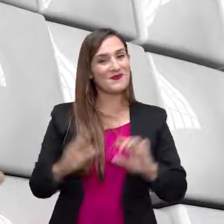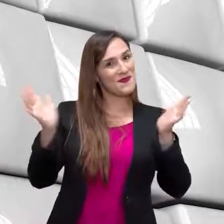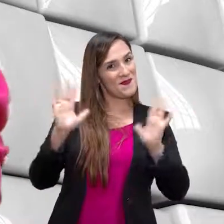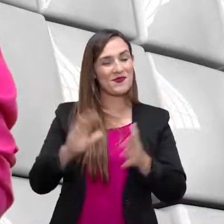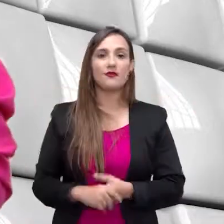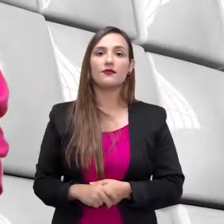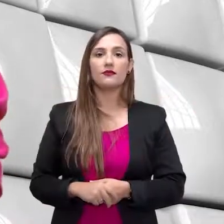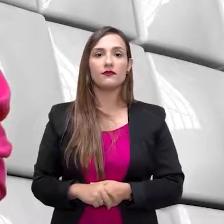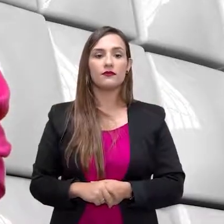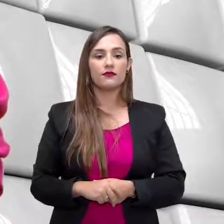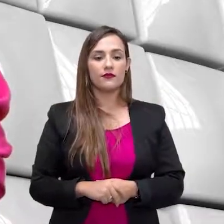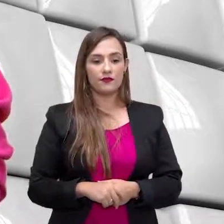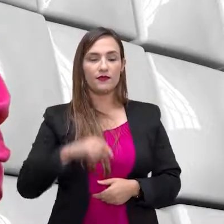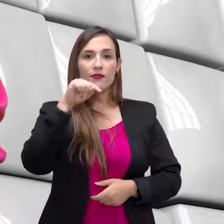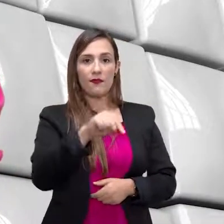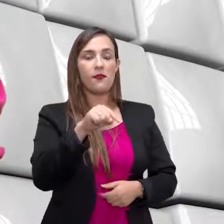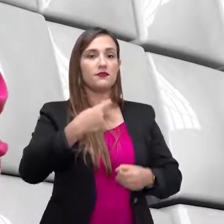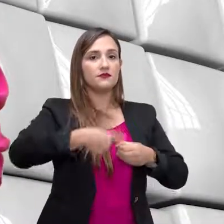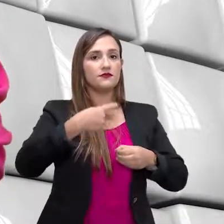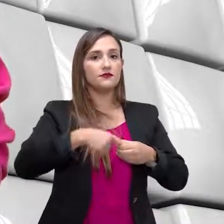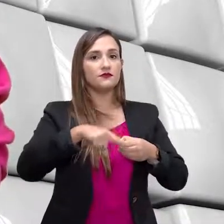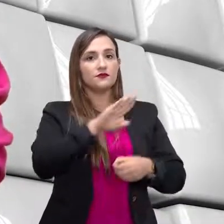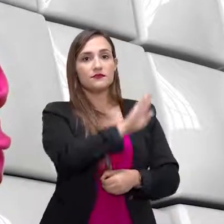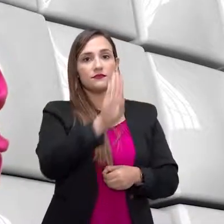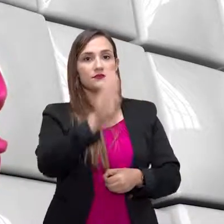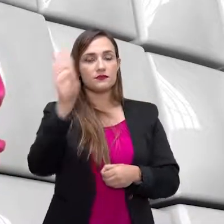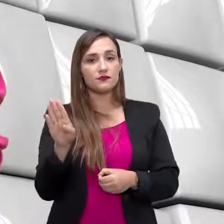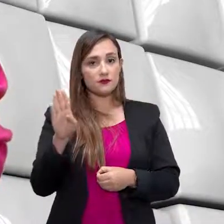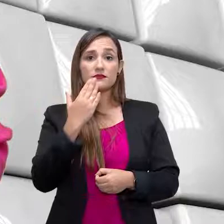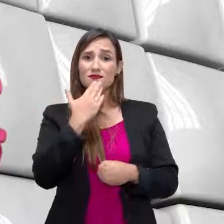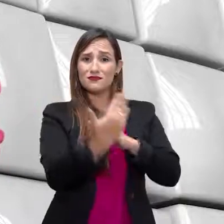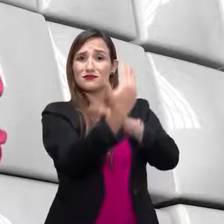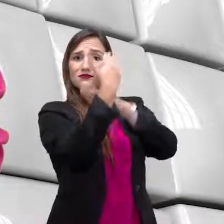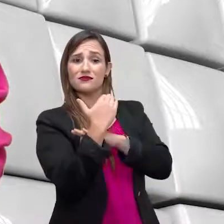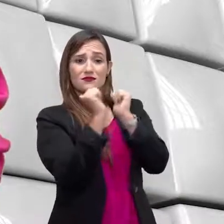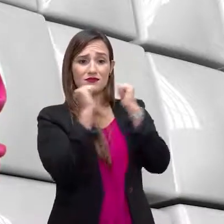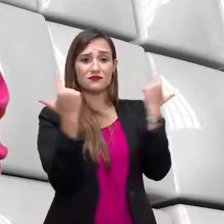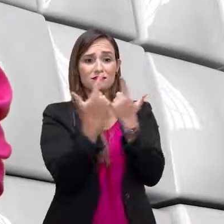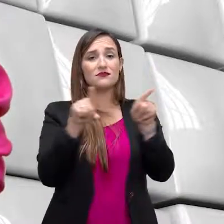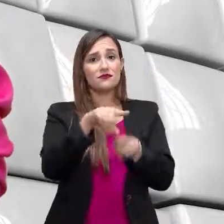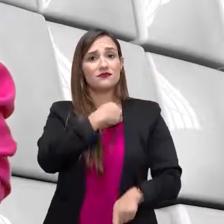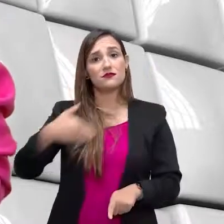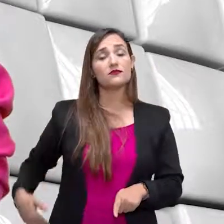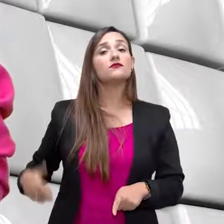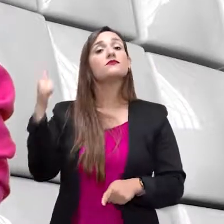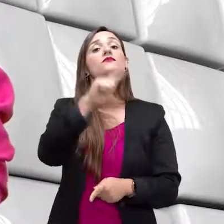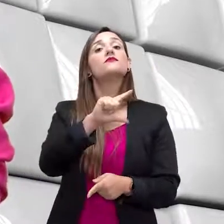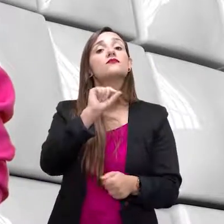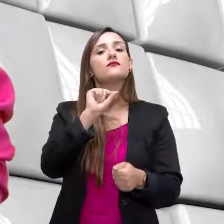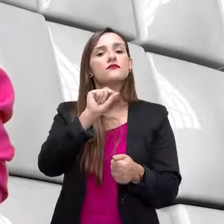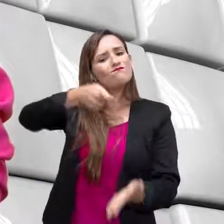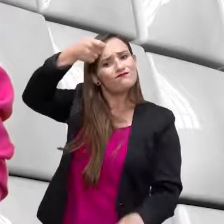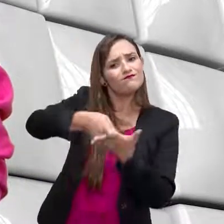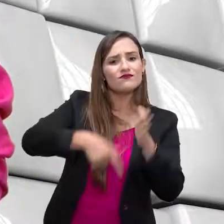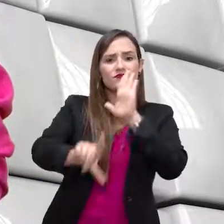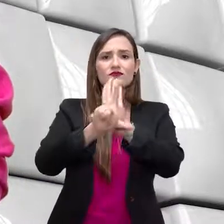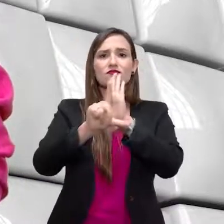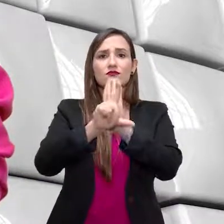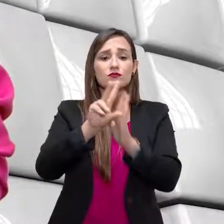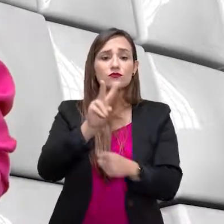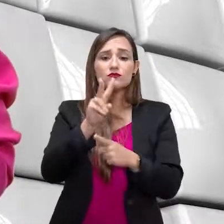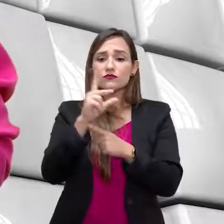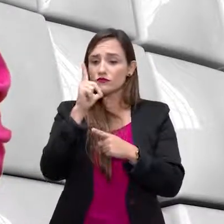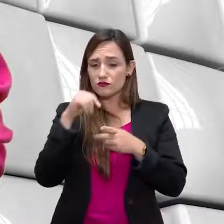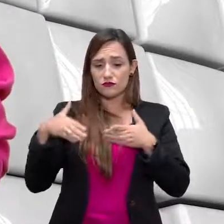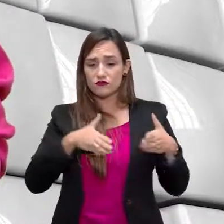Olá! Entidade da região de Bodoquena pede ajuda à Assembleia e ao governo do estado para efetivar a aplicação de